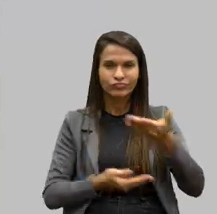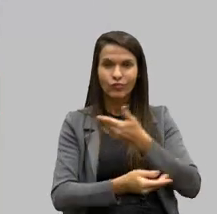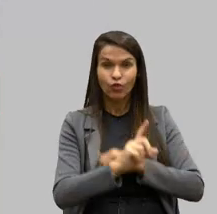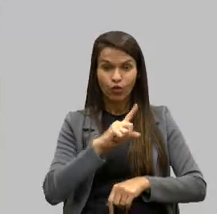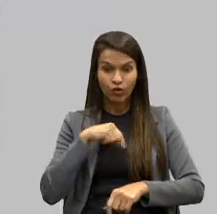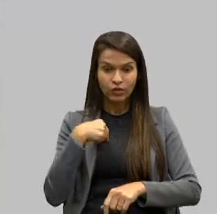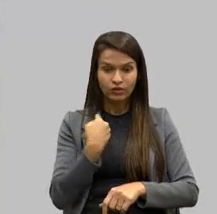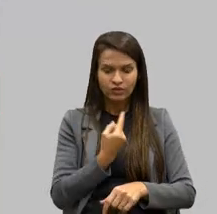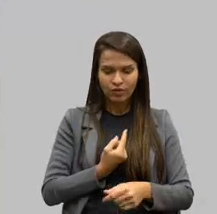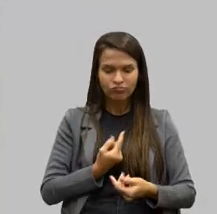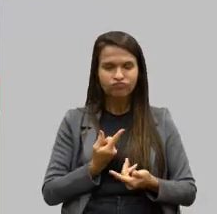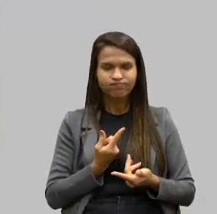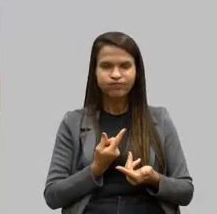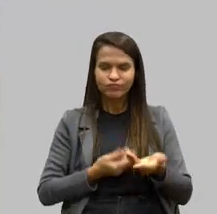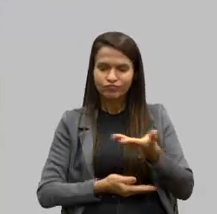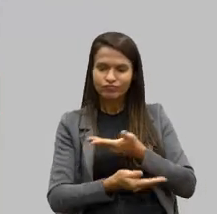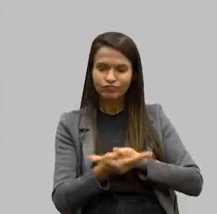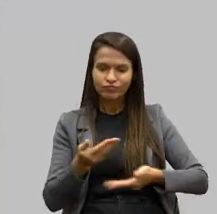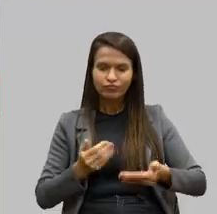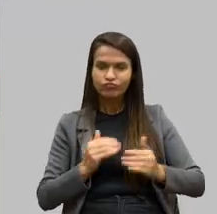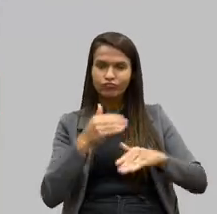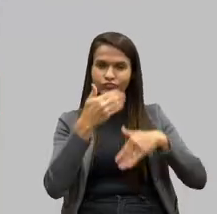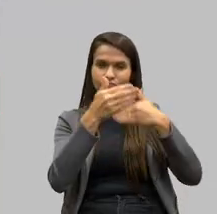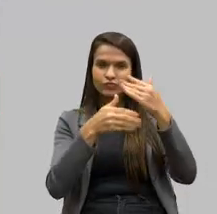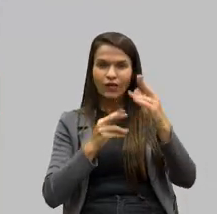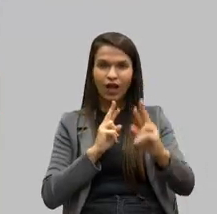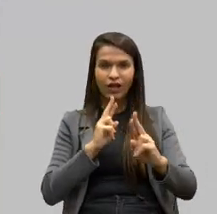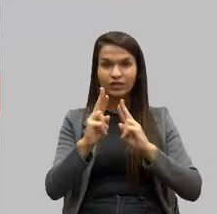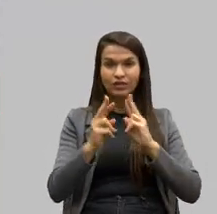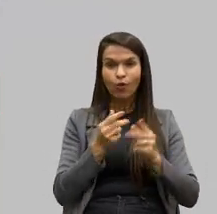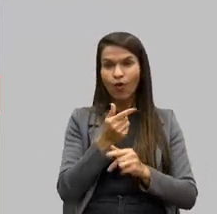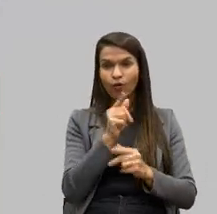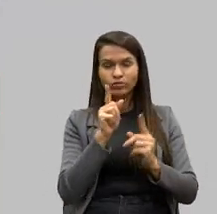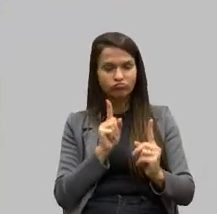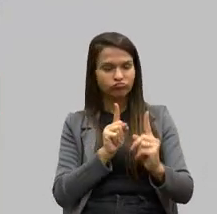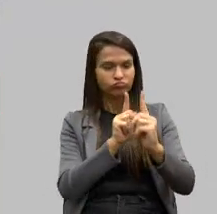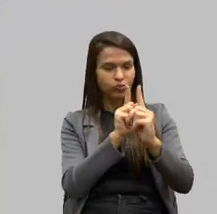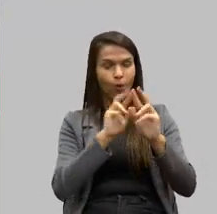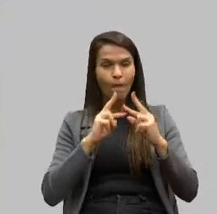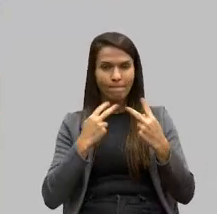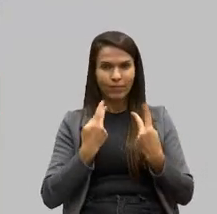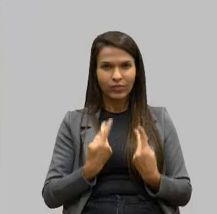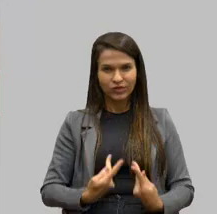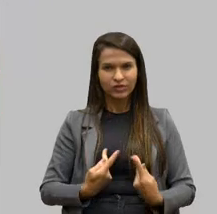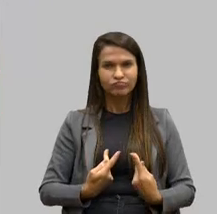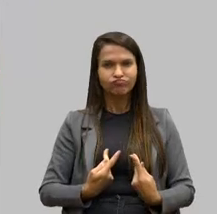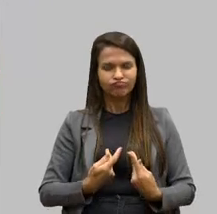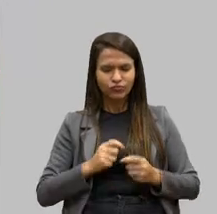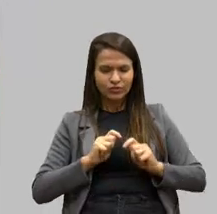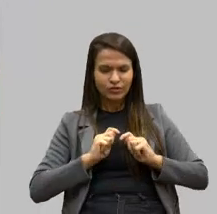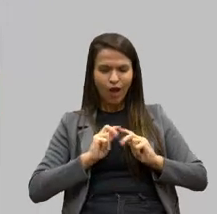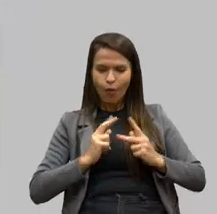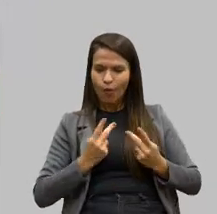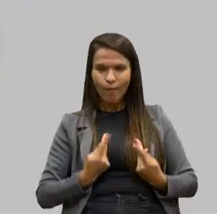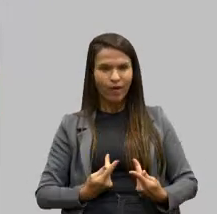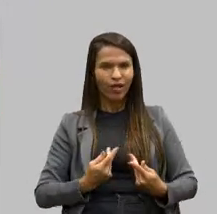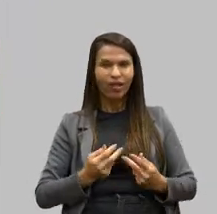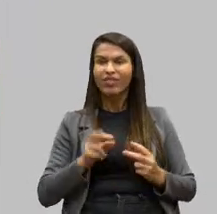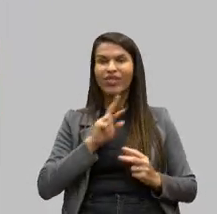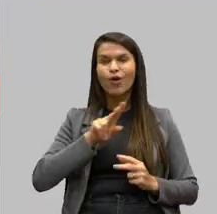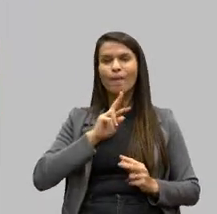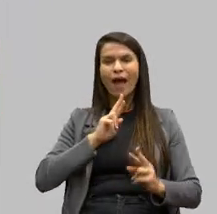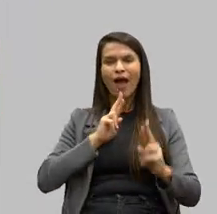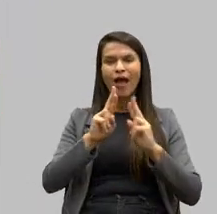formados na relação com o outro. É a relação com a pessoa humana que nos humaniza, não é a relação com as máquinas.